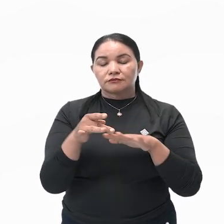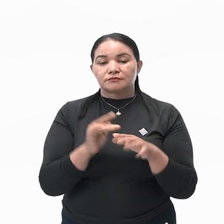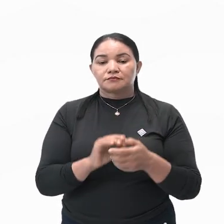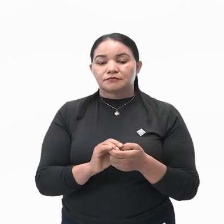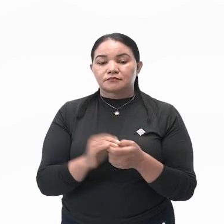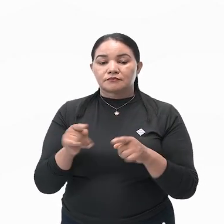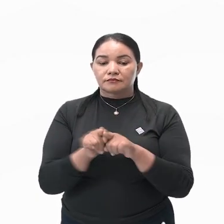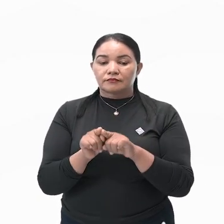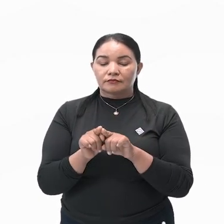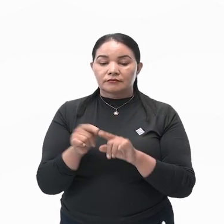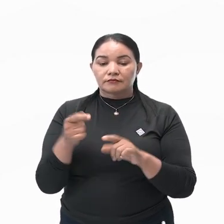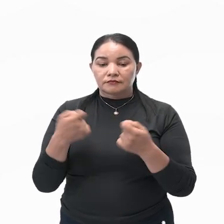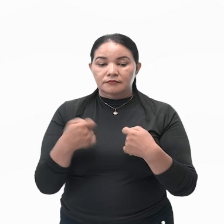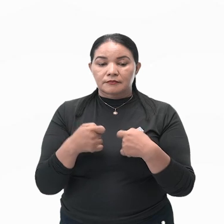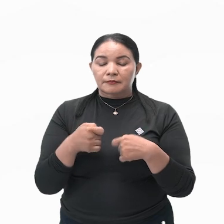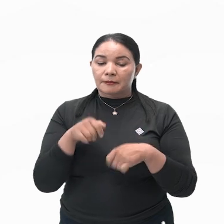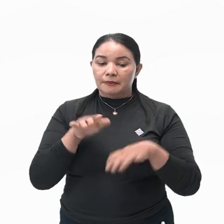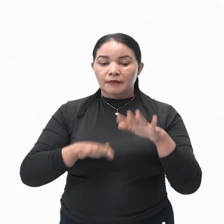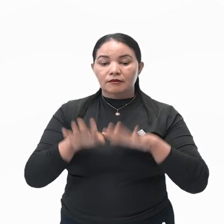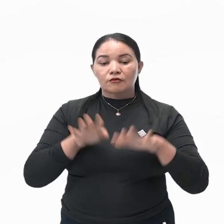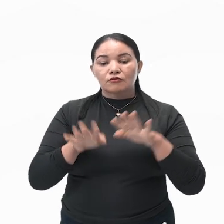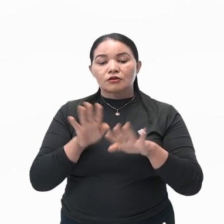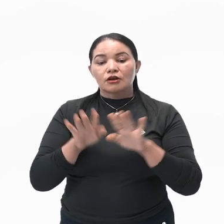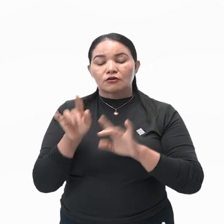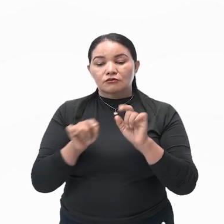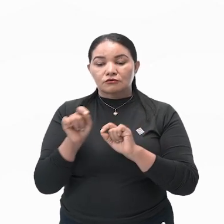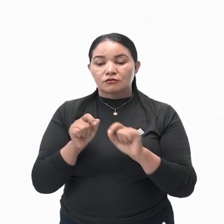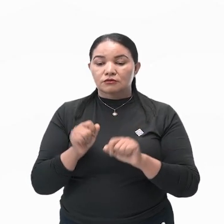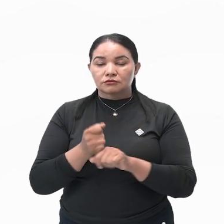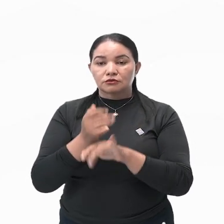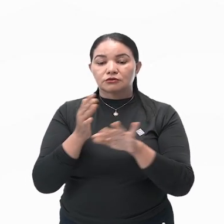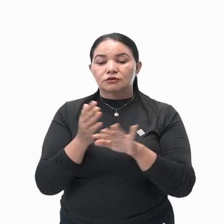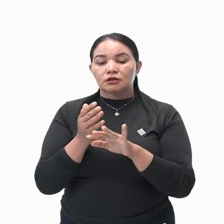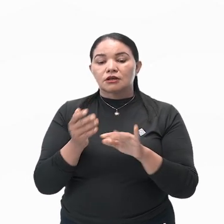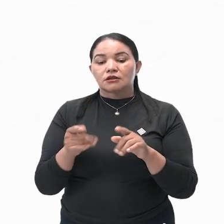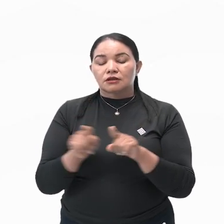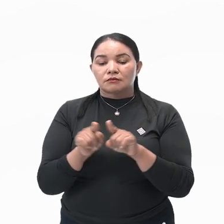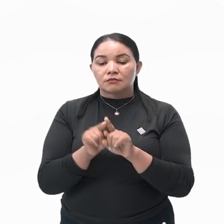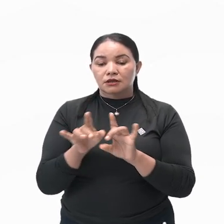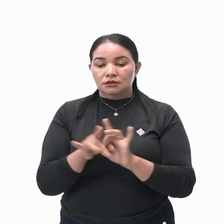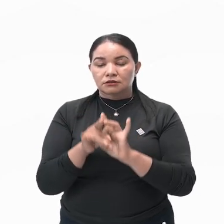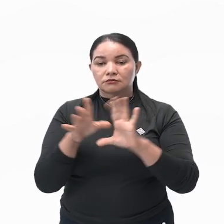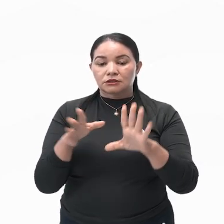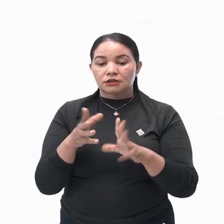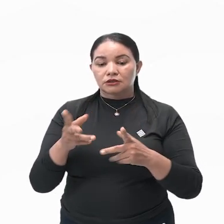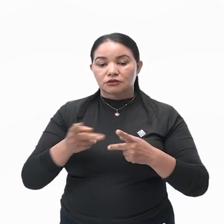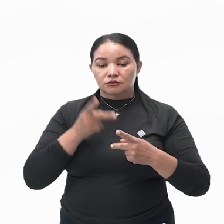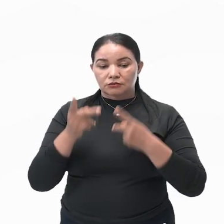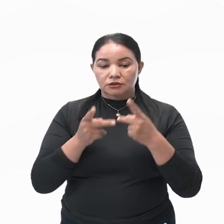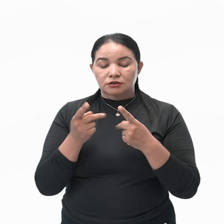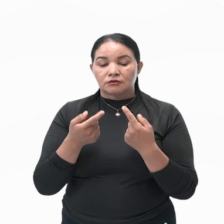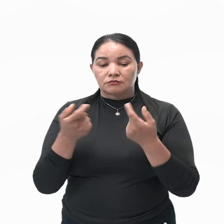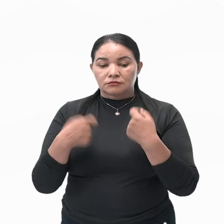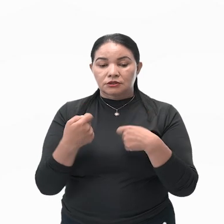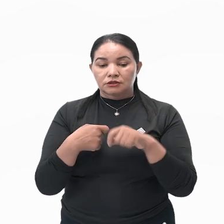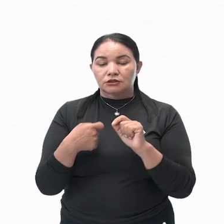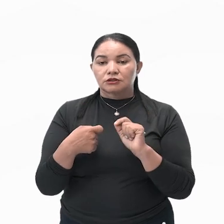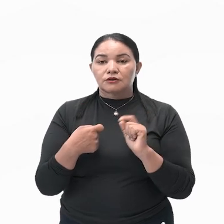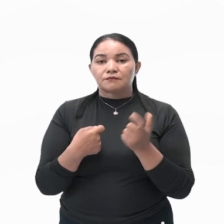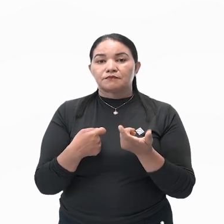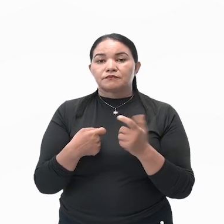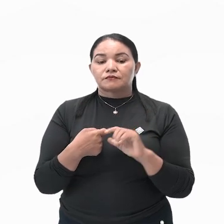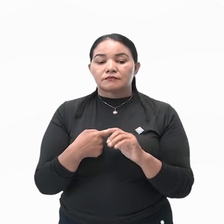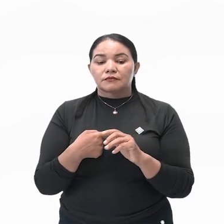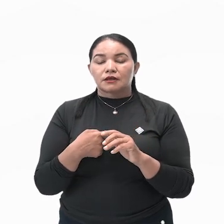entre a moderação de conteúdos e a preservação da liberdade de expressão online é outro ponto sensível dentro dos